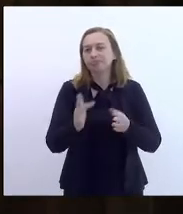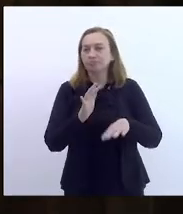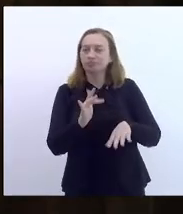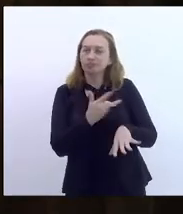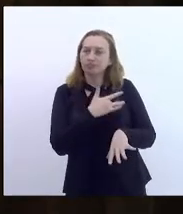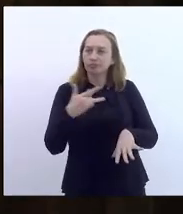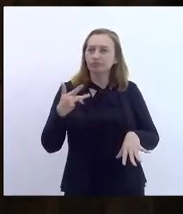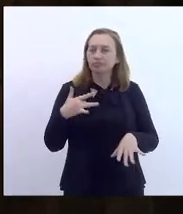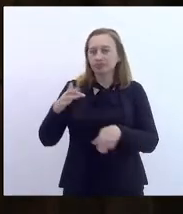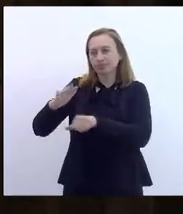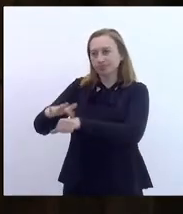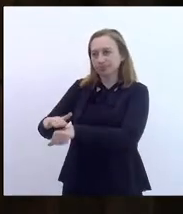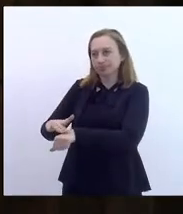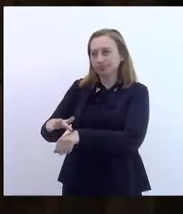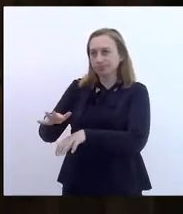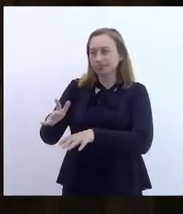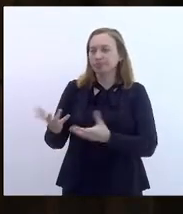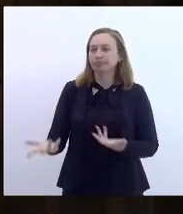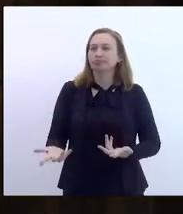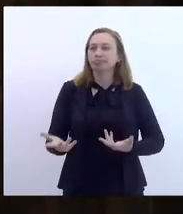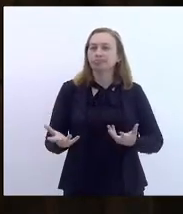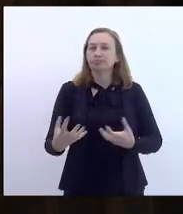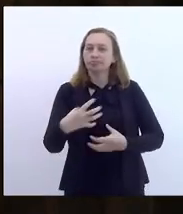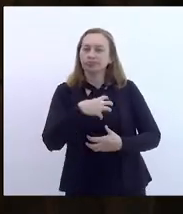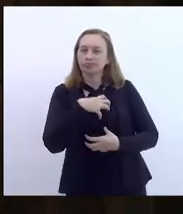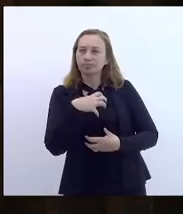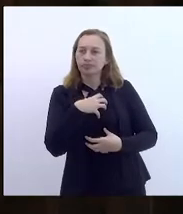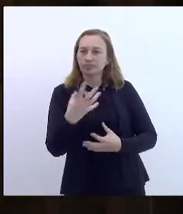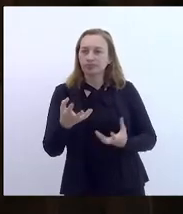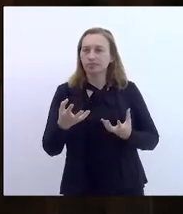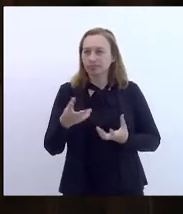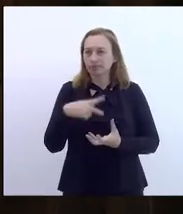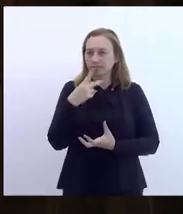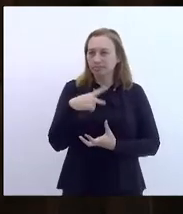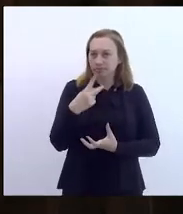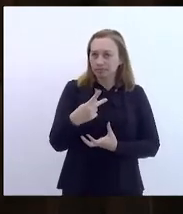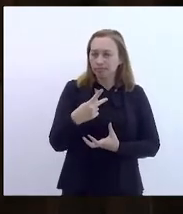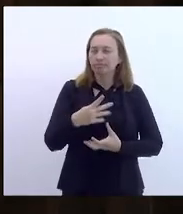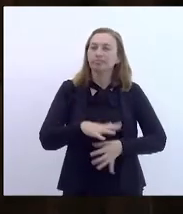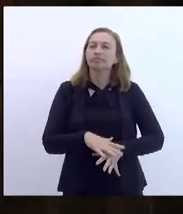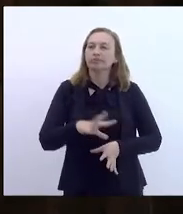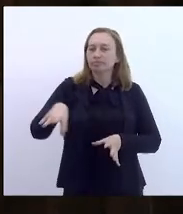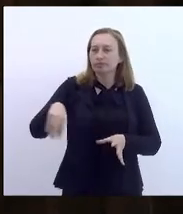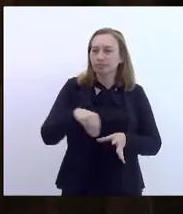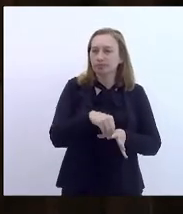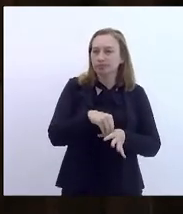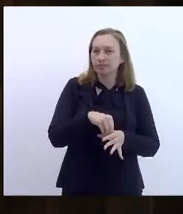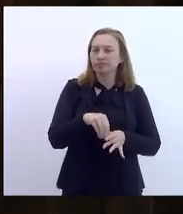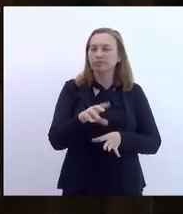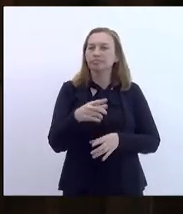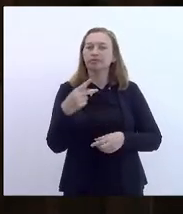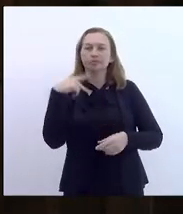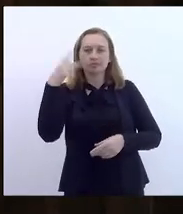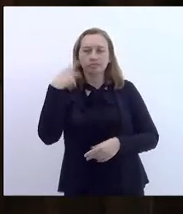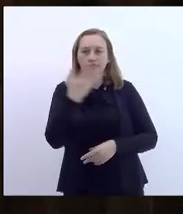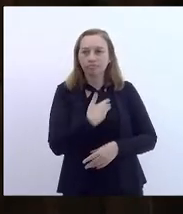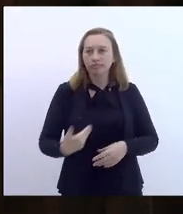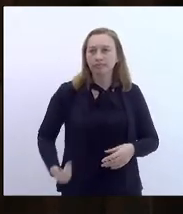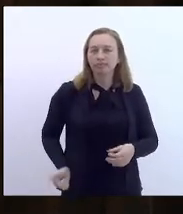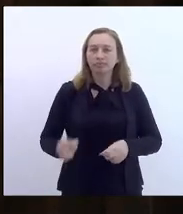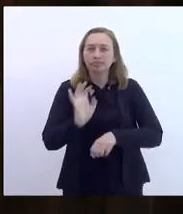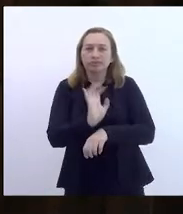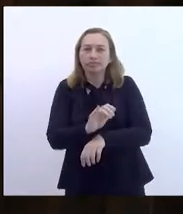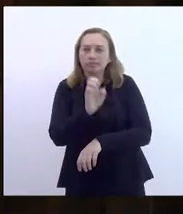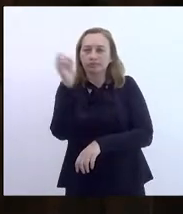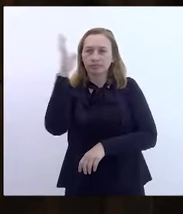E aí nesse sentido eu não quero puxar a sardinha para a saúde mas já colocando ela em voga eu acho que as políticas públicas do estado